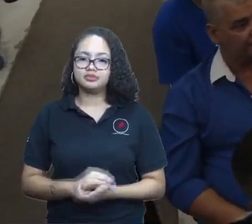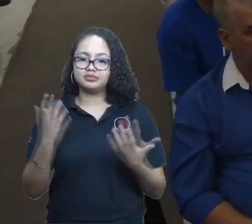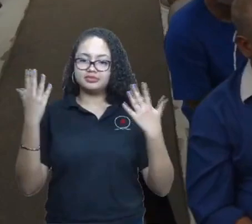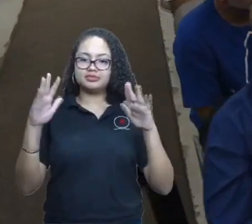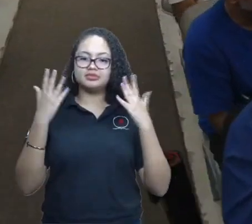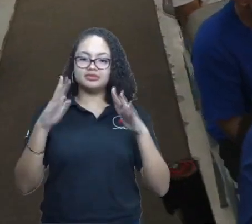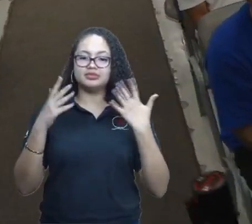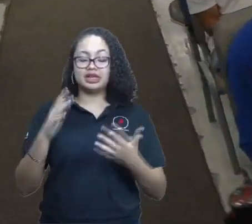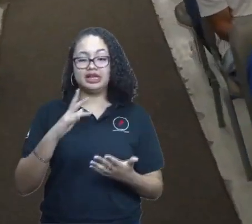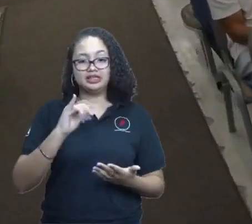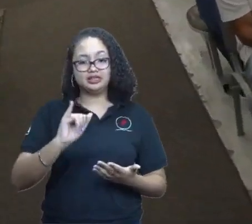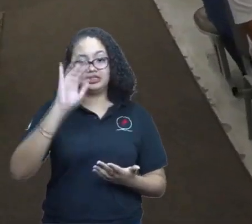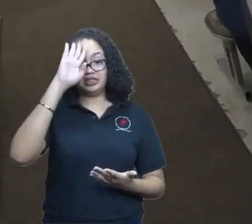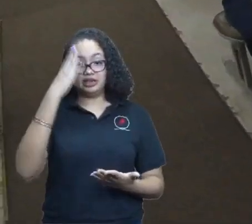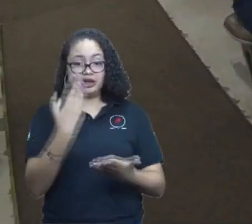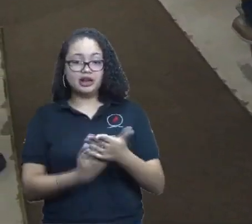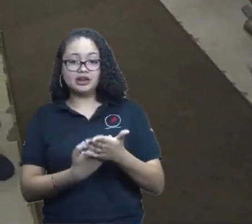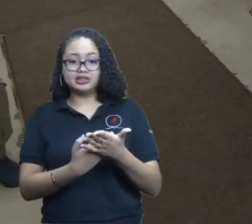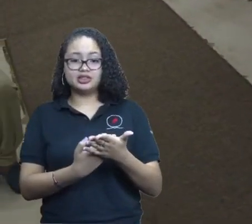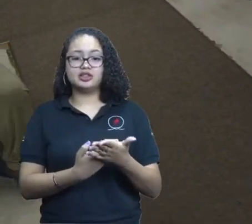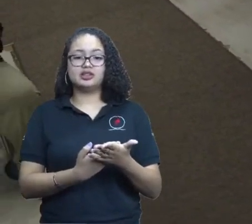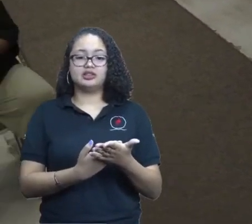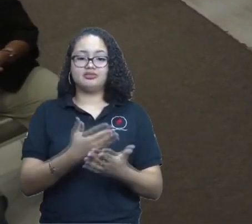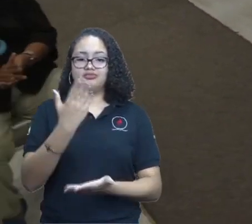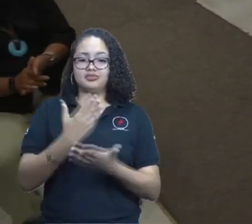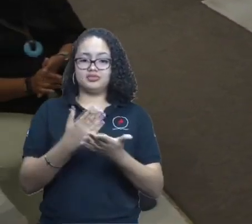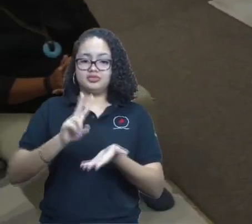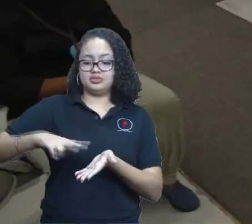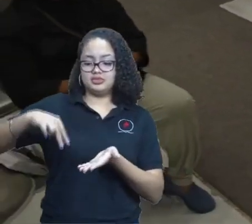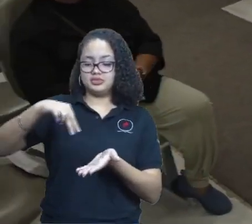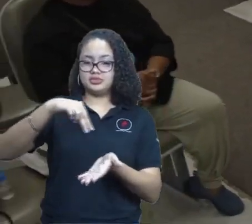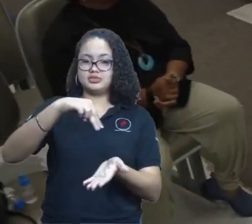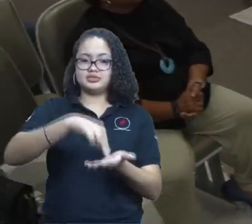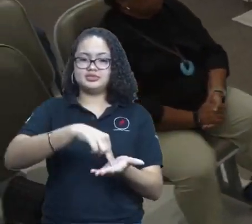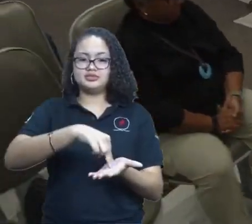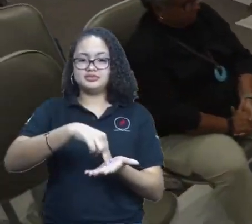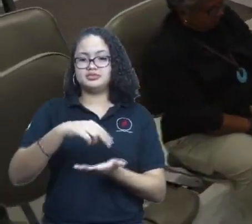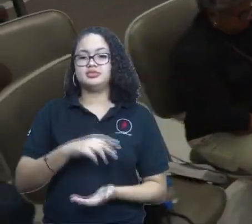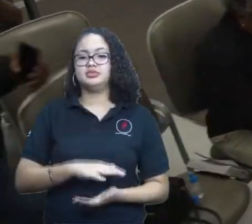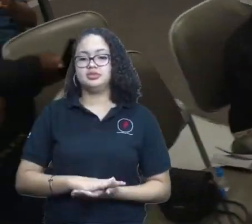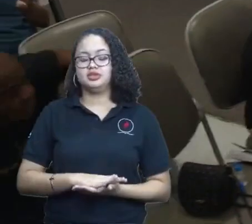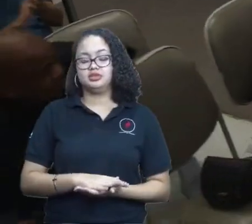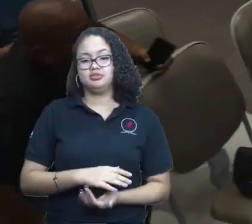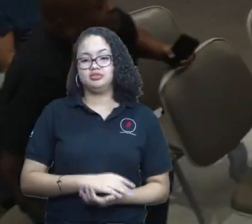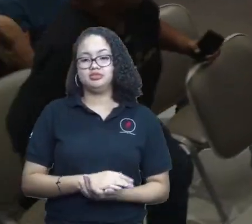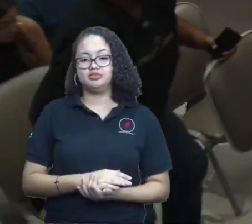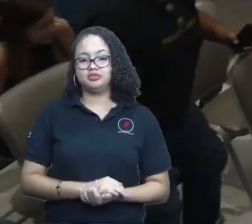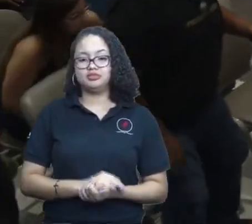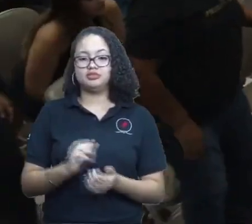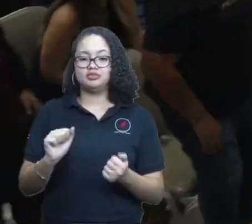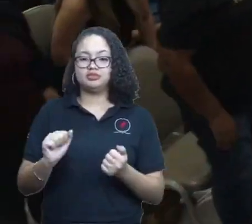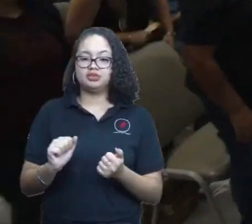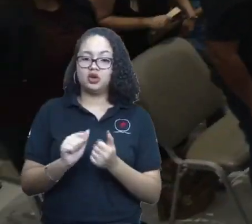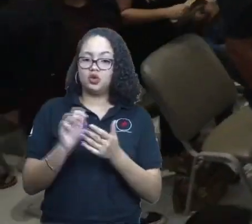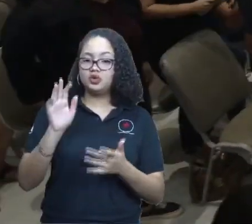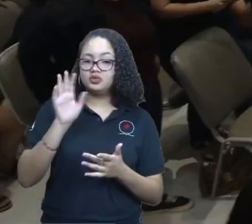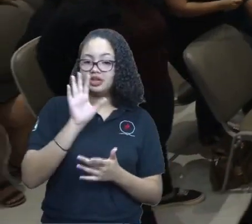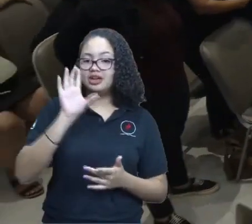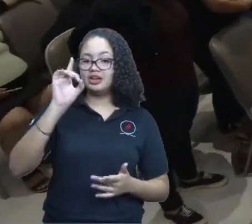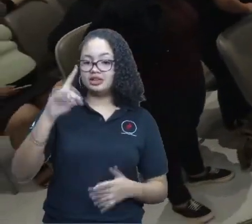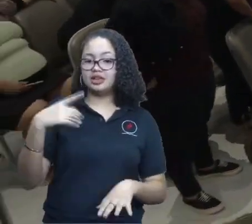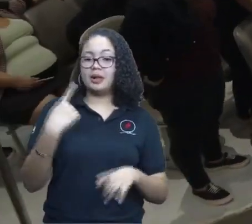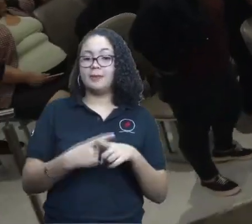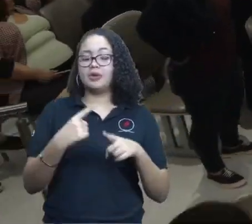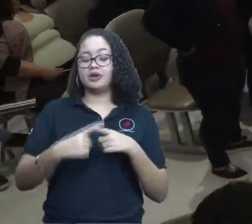se tu crês vai ser erguendo do teu lugar vai ficando de pé do seu lugar glorificando o cordeiro porque